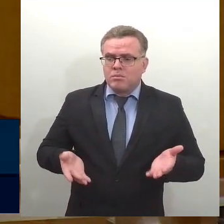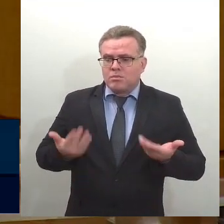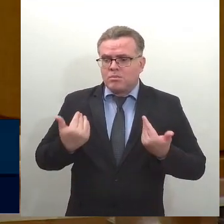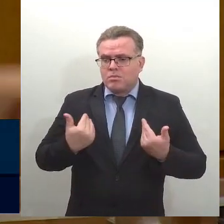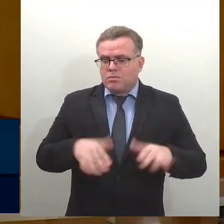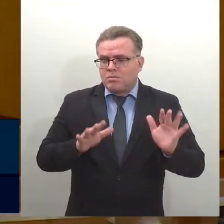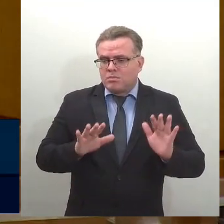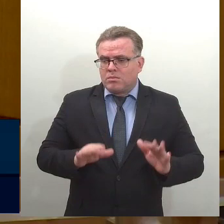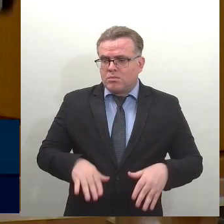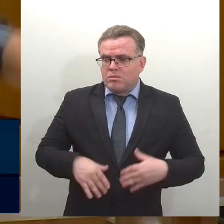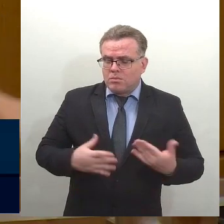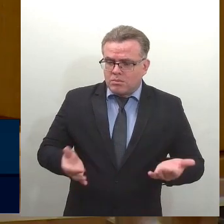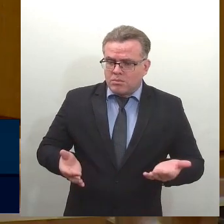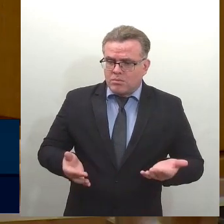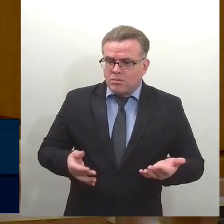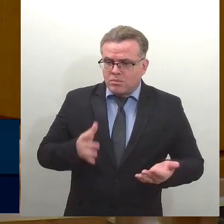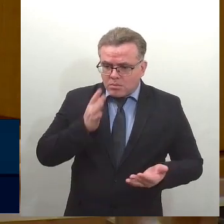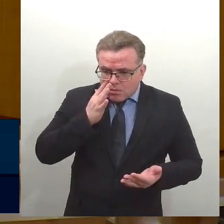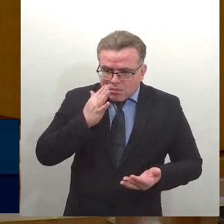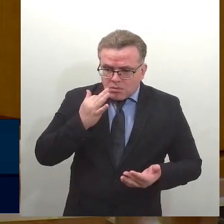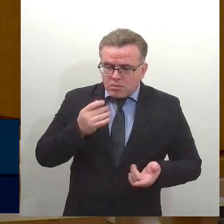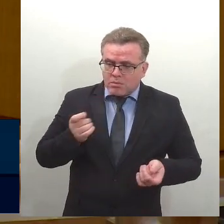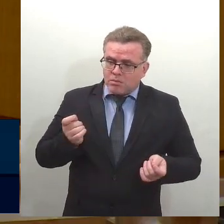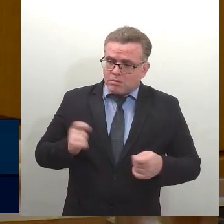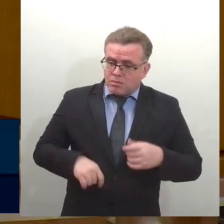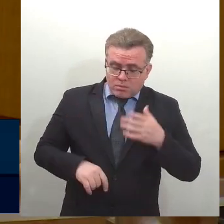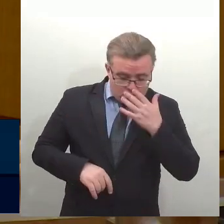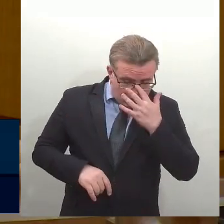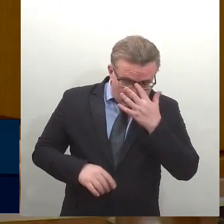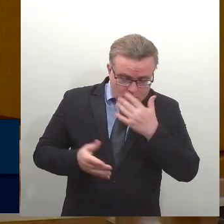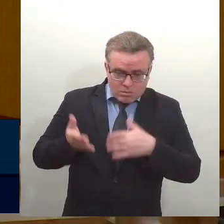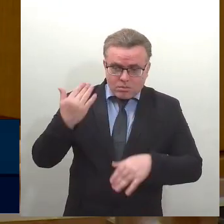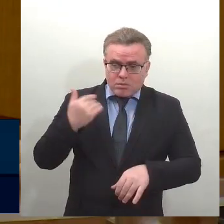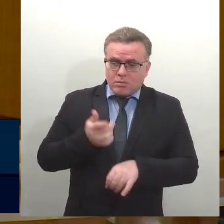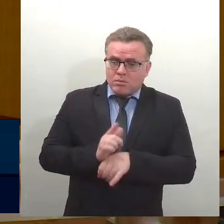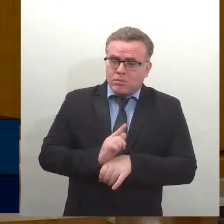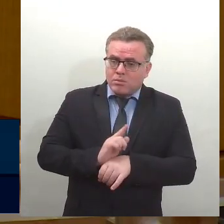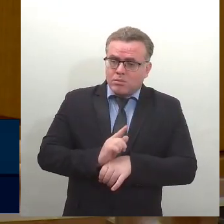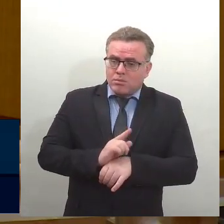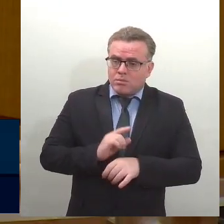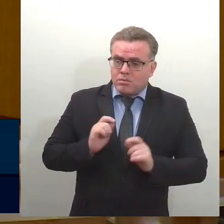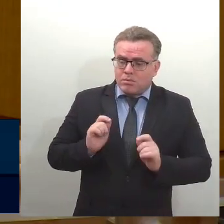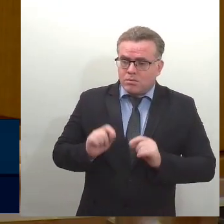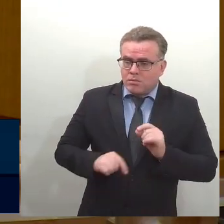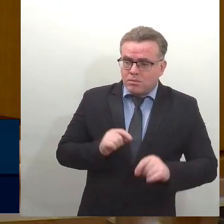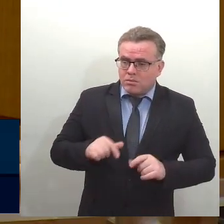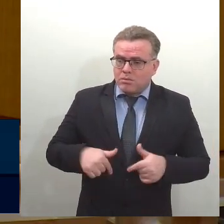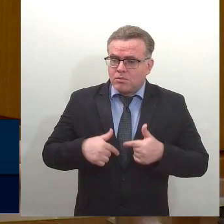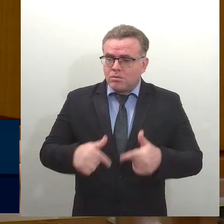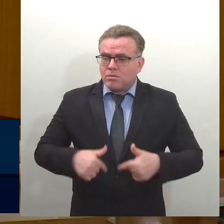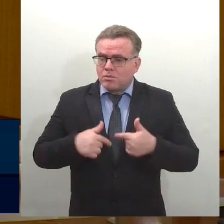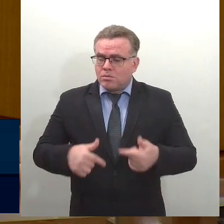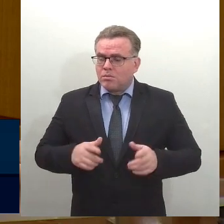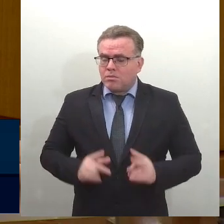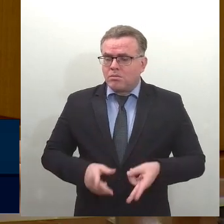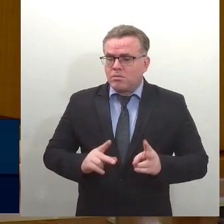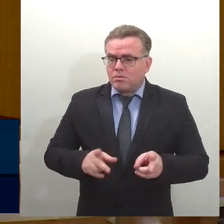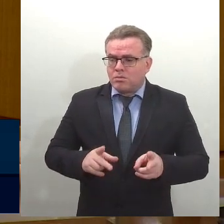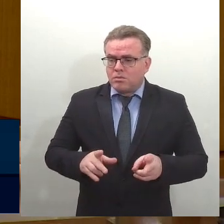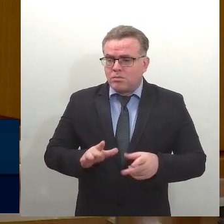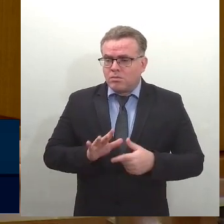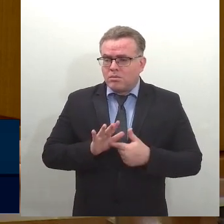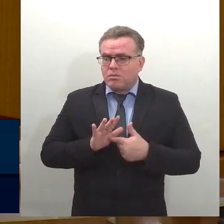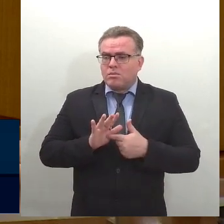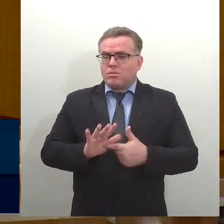recebeu, aqueles que foram gestores anteriormente, eles fazem de tudo para apagar esse brilho. E